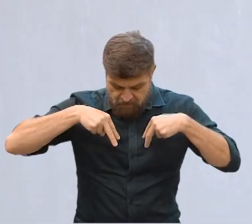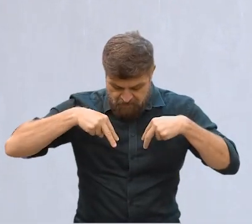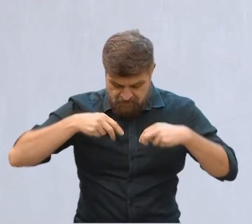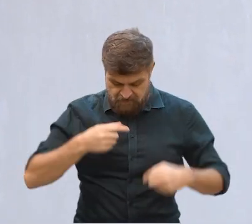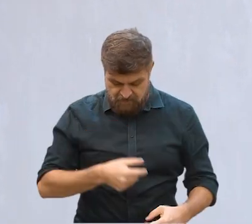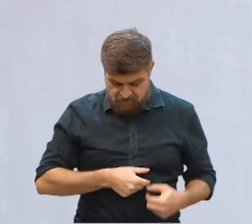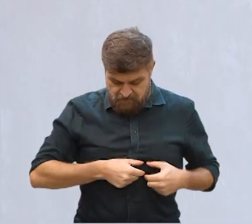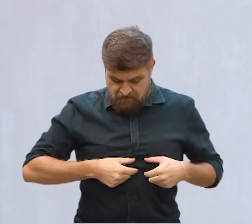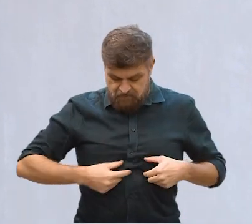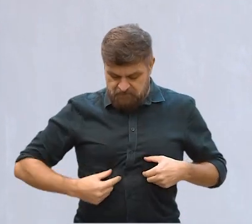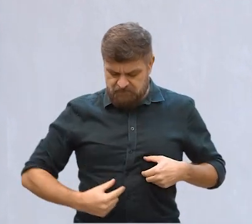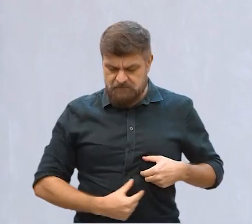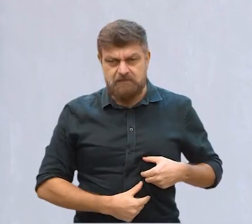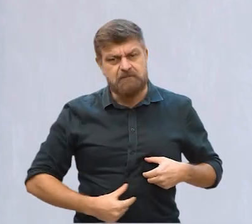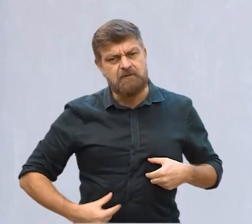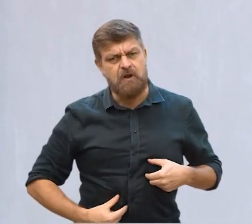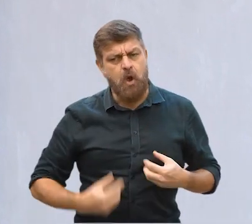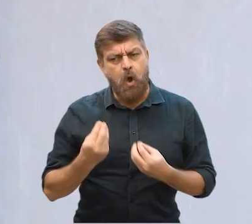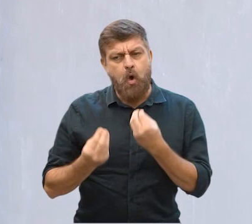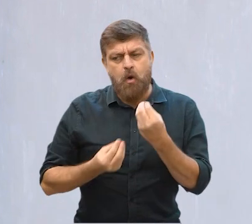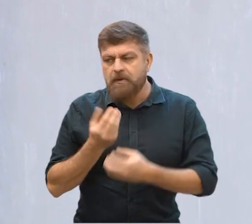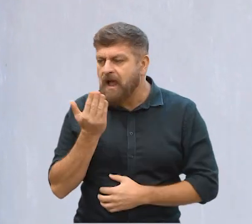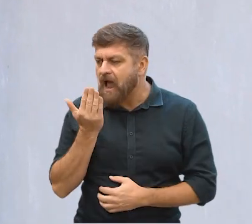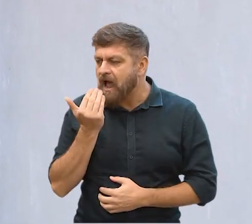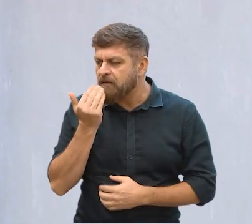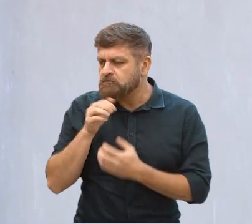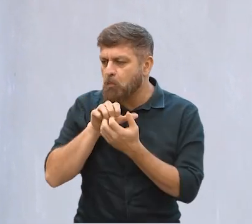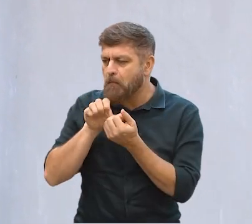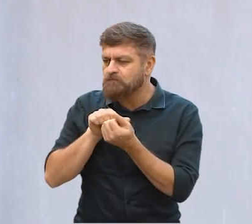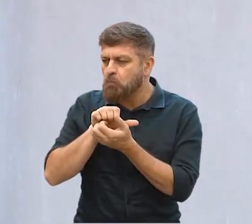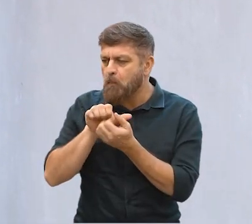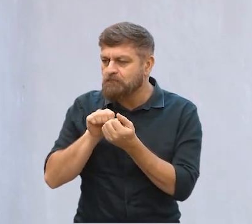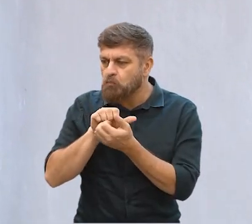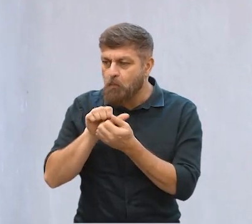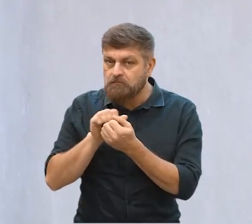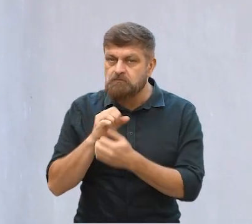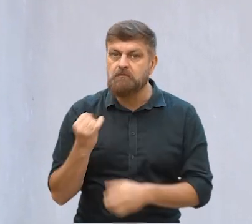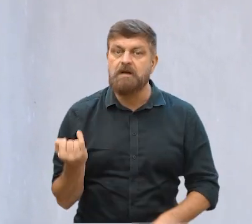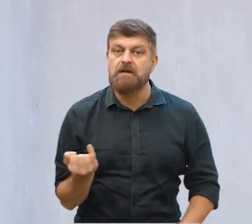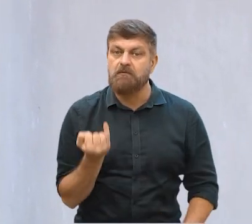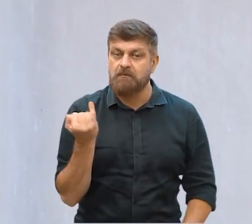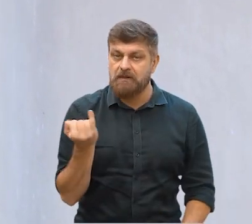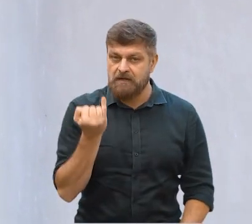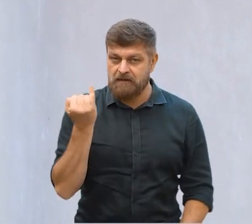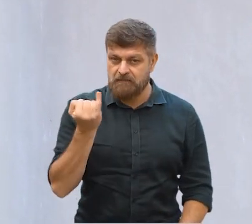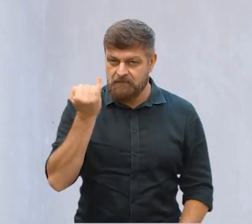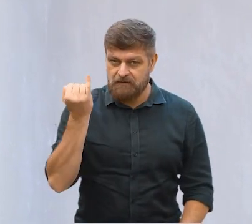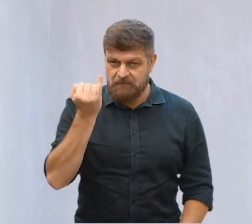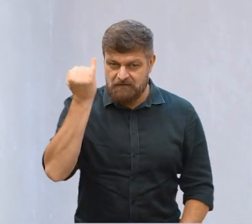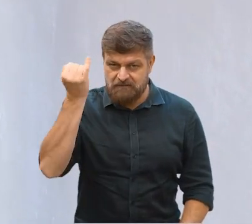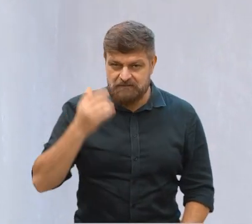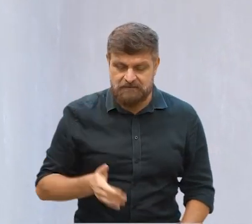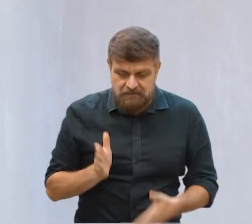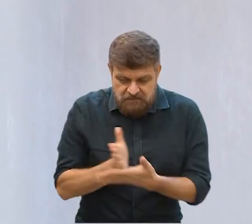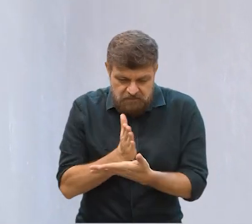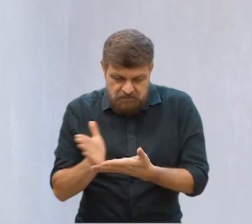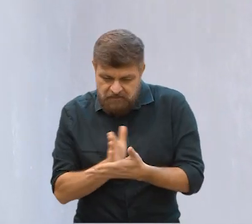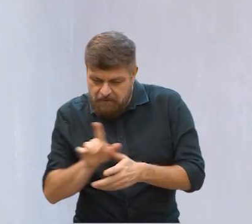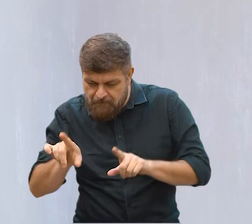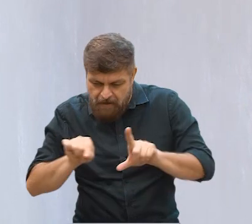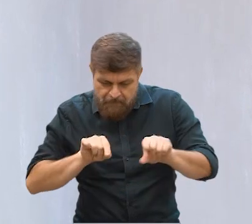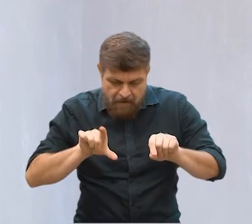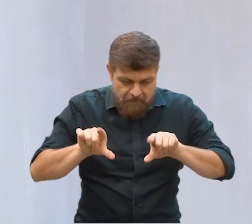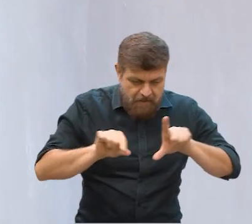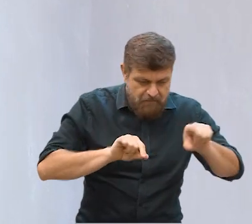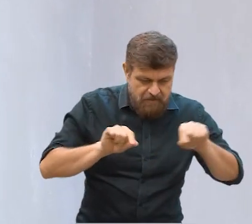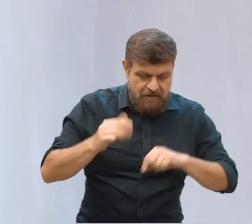de dentro. Você vai entender por que os alimentos que você come são tão importantes, fazer aí uma